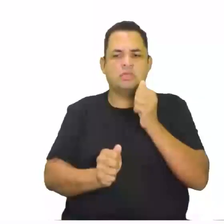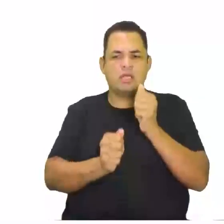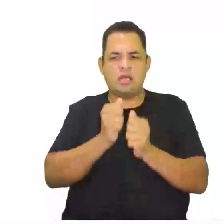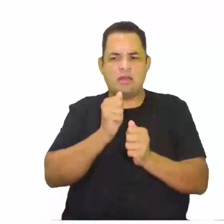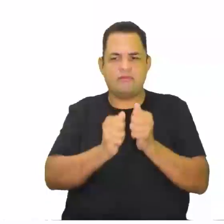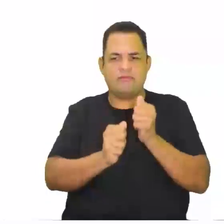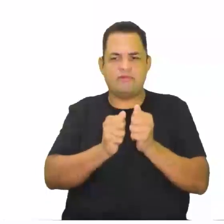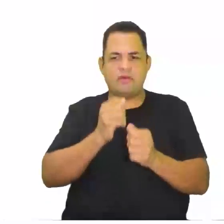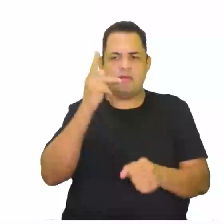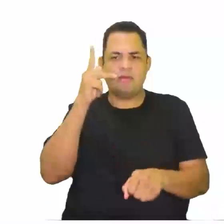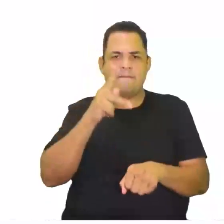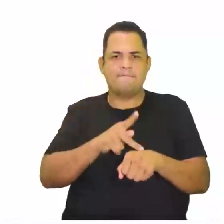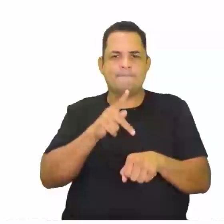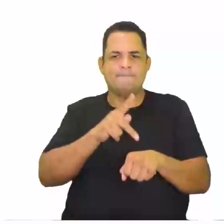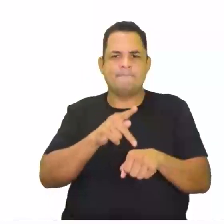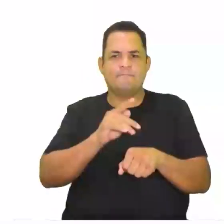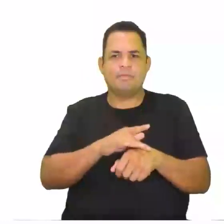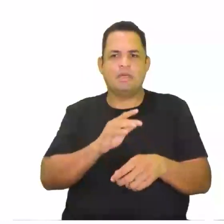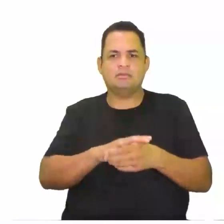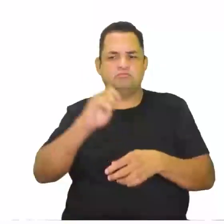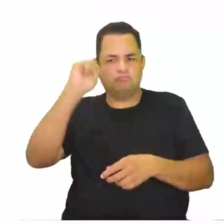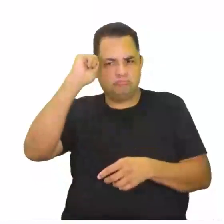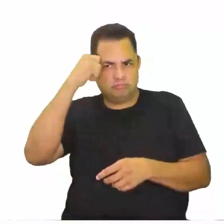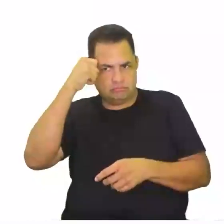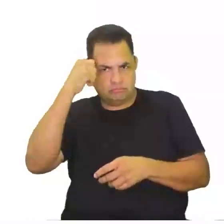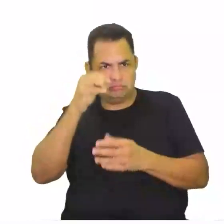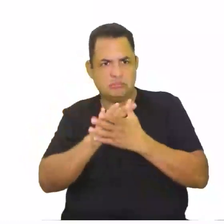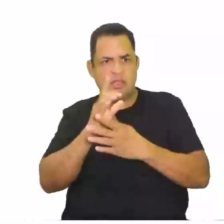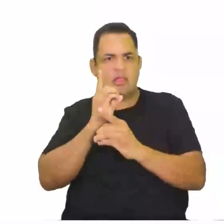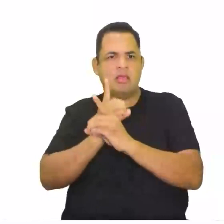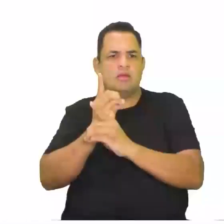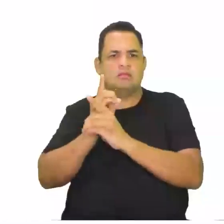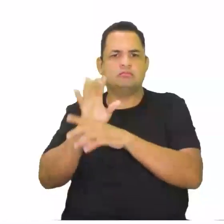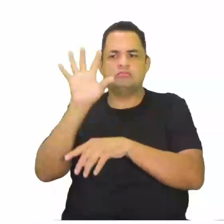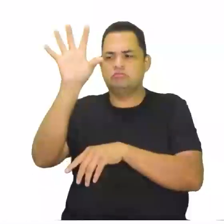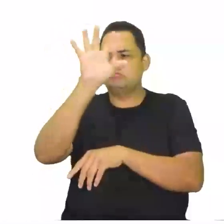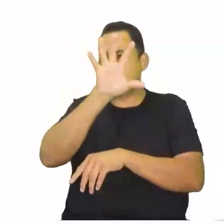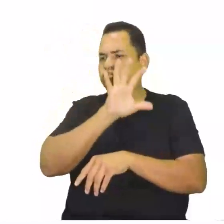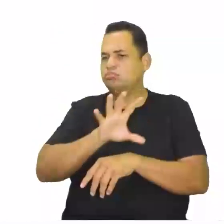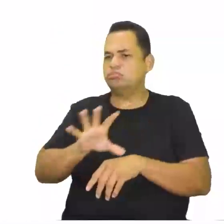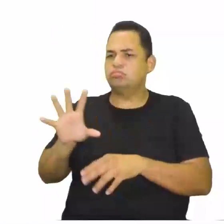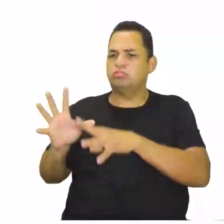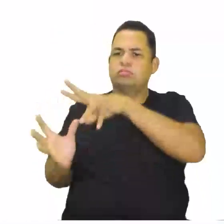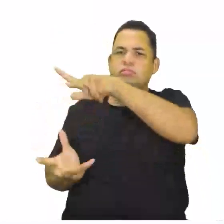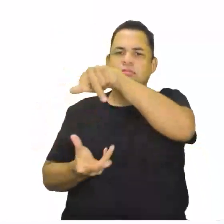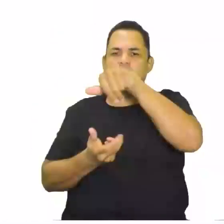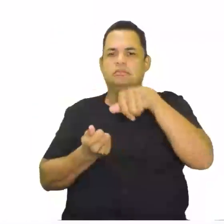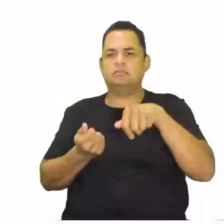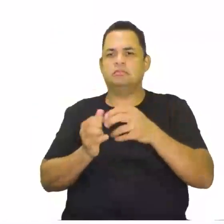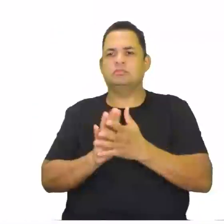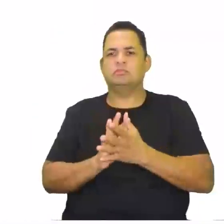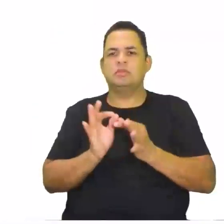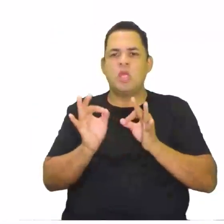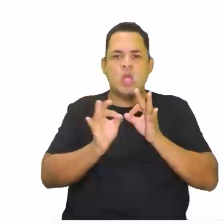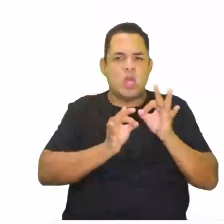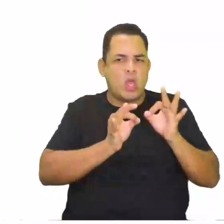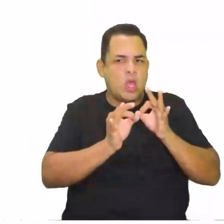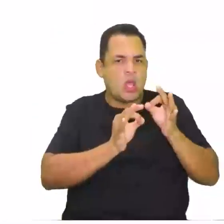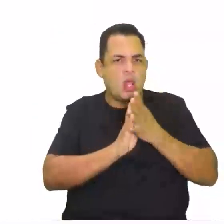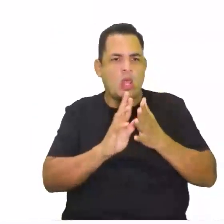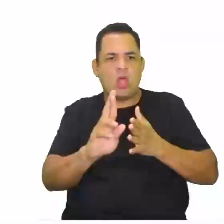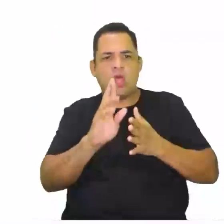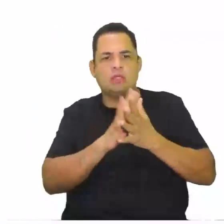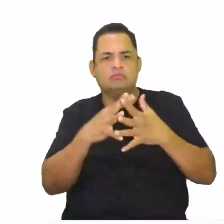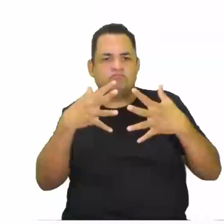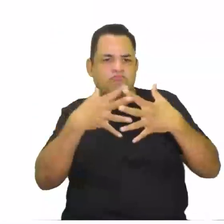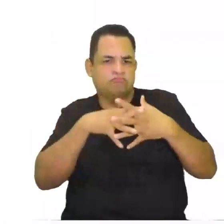de pedra. É um sólido escuro encontrado em várias regiões do mundo. Foi formado como